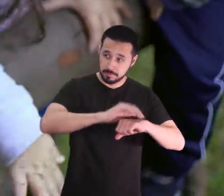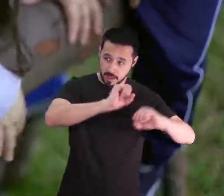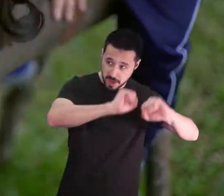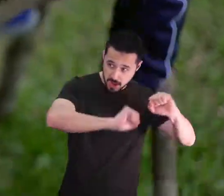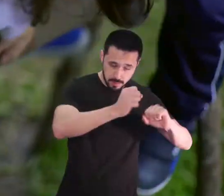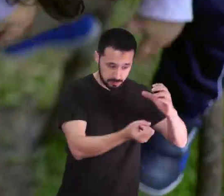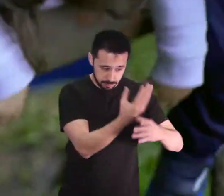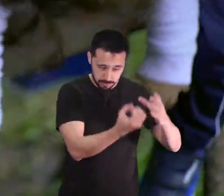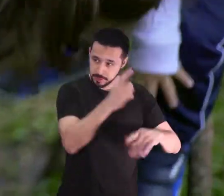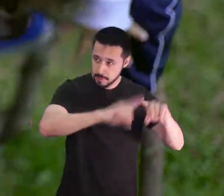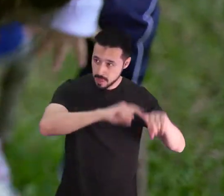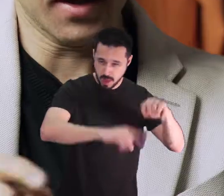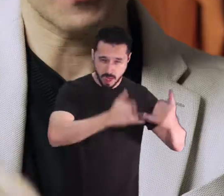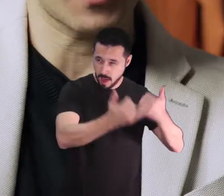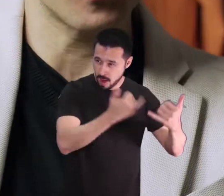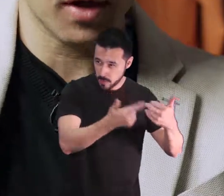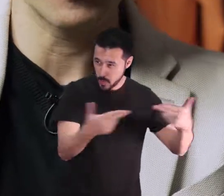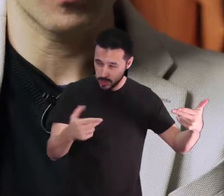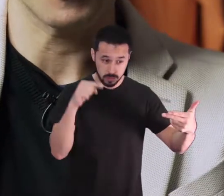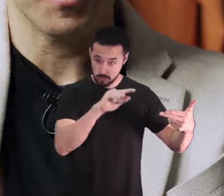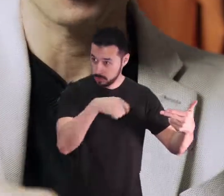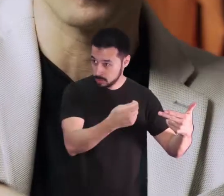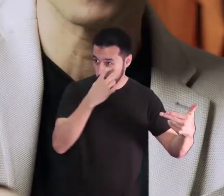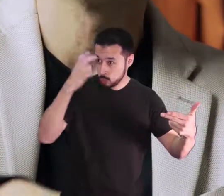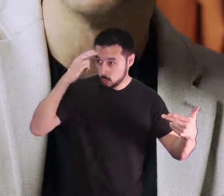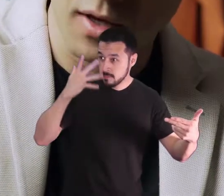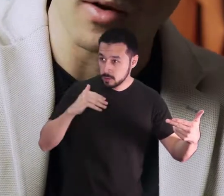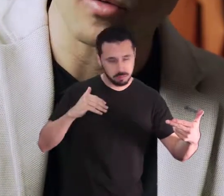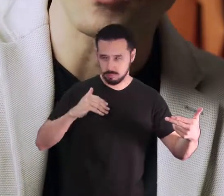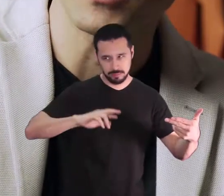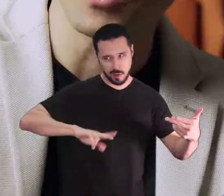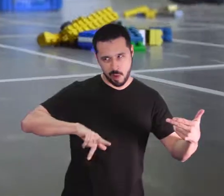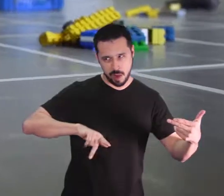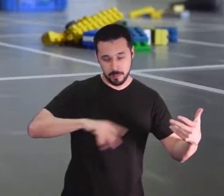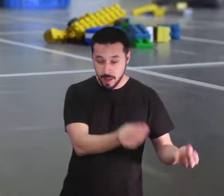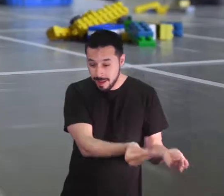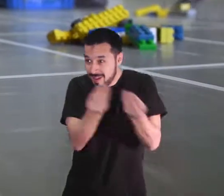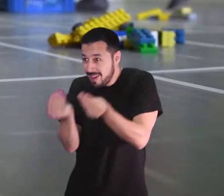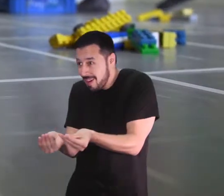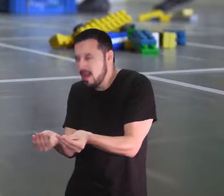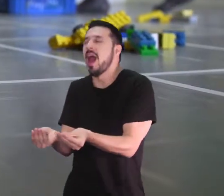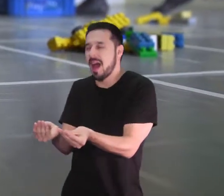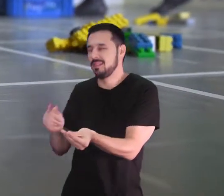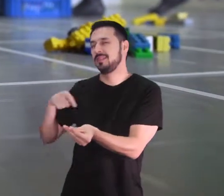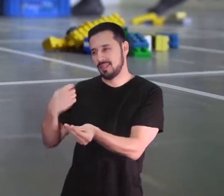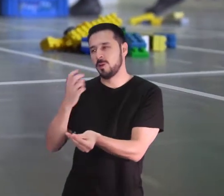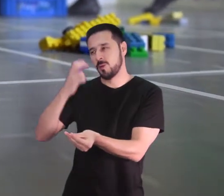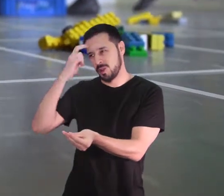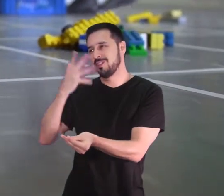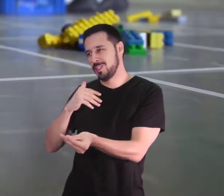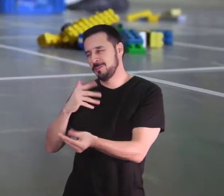O que a indústria produz não é cultura infantil. O que a criança faz com o que a indústria produz é cultura infantil. O que a escola oferece de